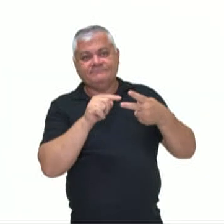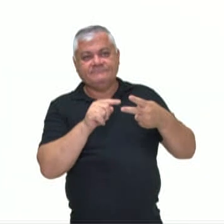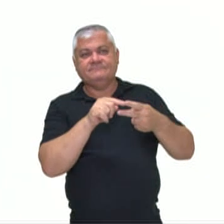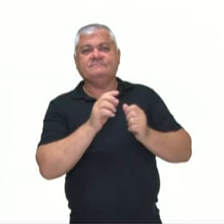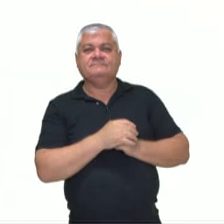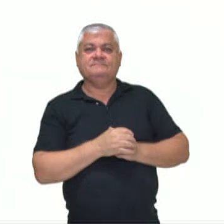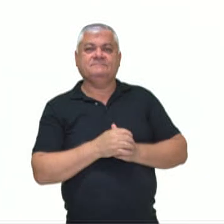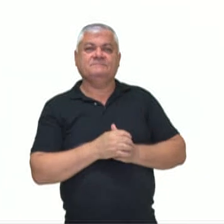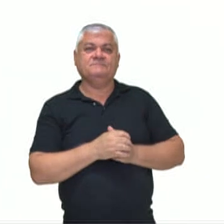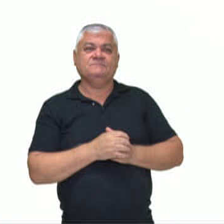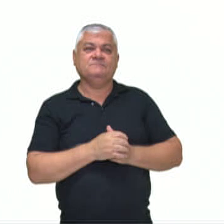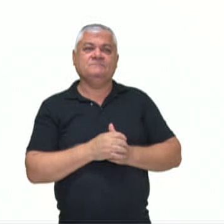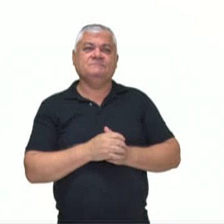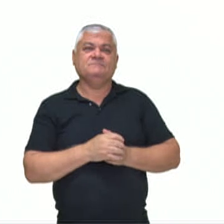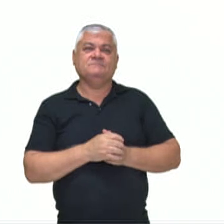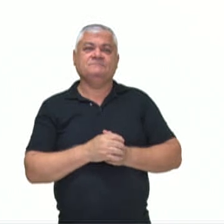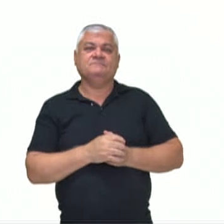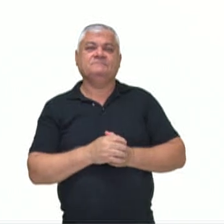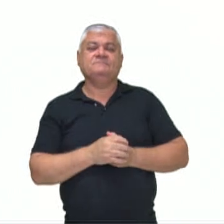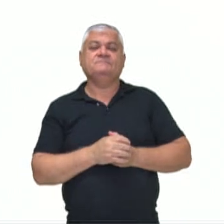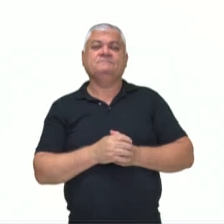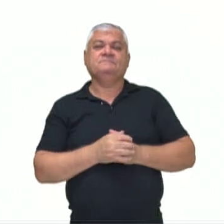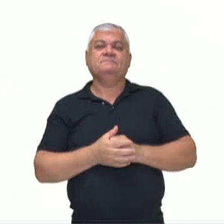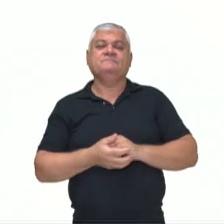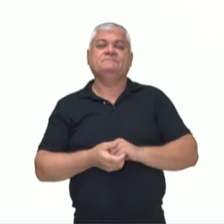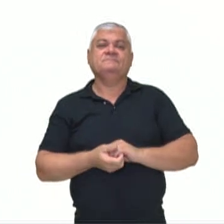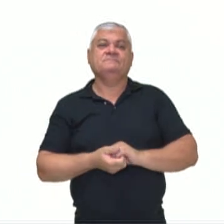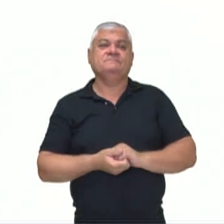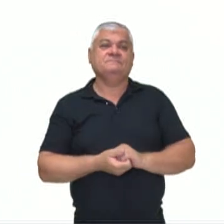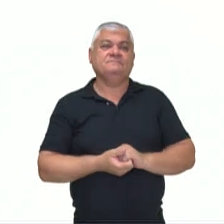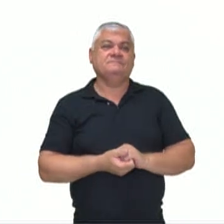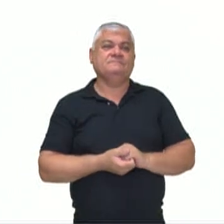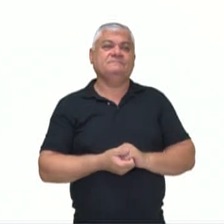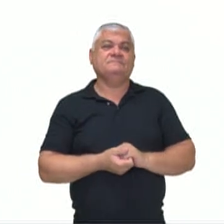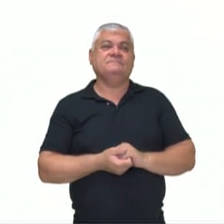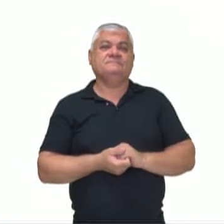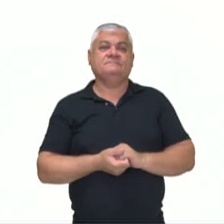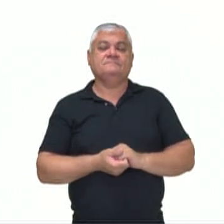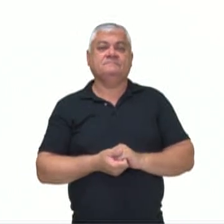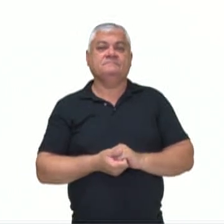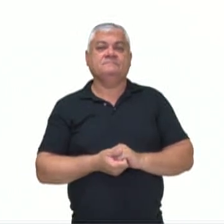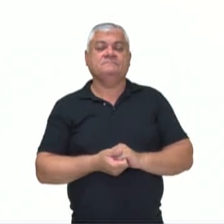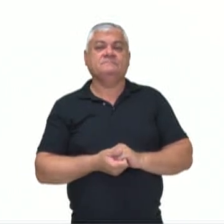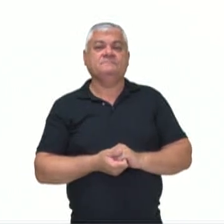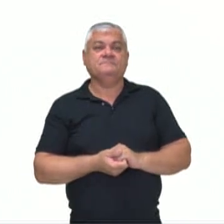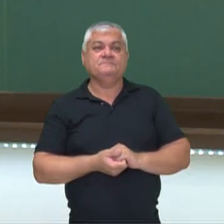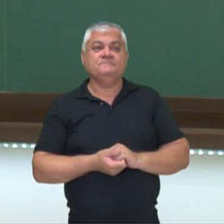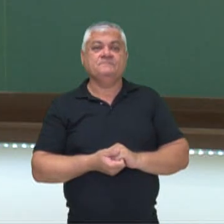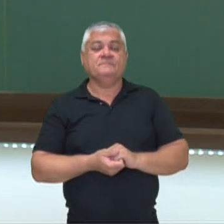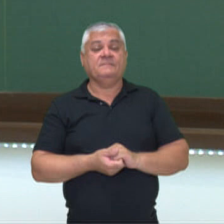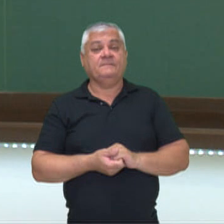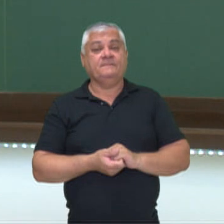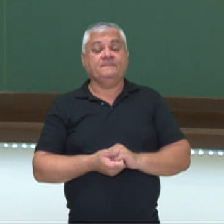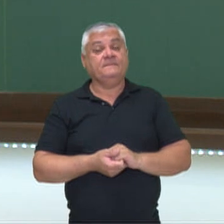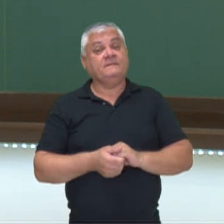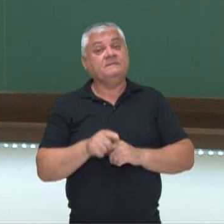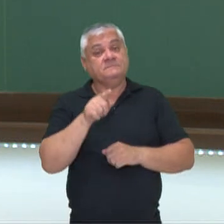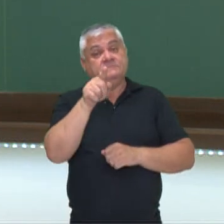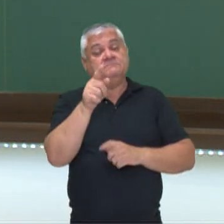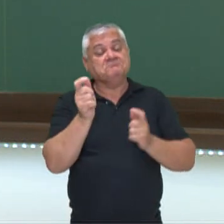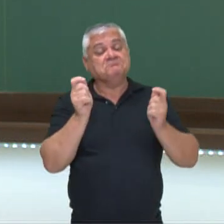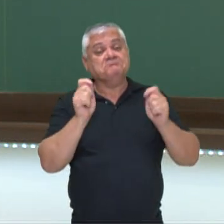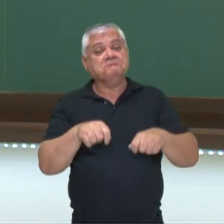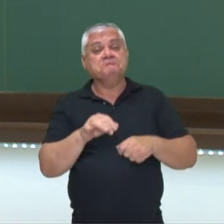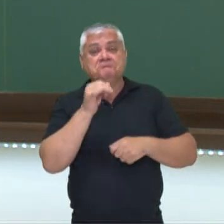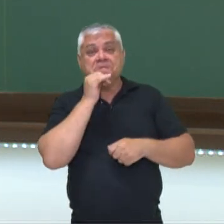pode cerrar um grande negócio sem uma boa publicidade, el suyo. Então, você pode fechar,